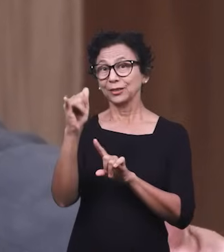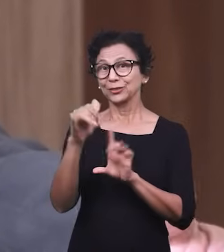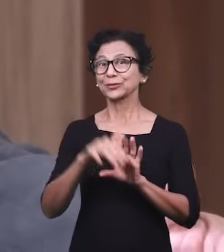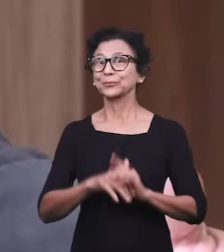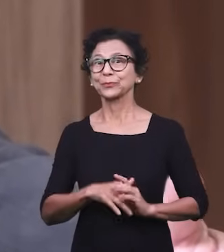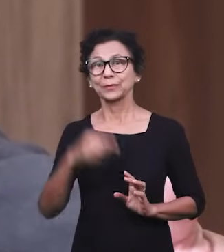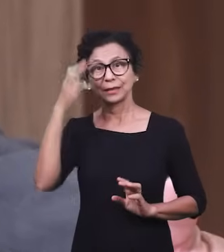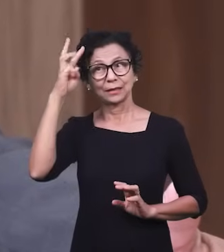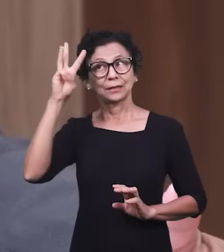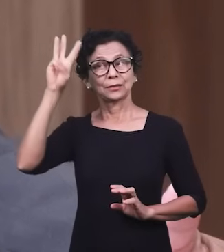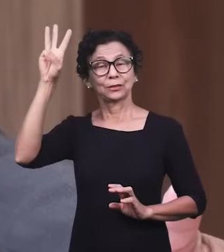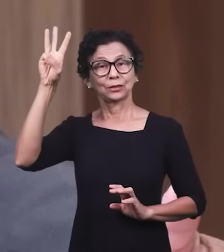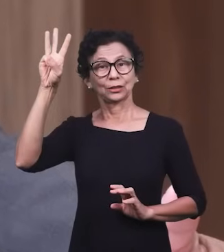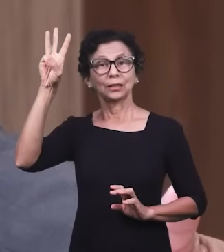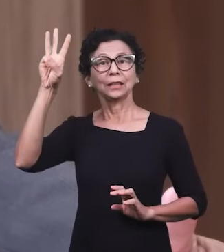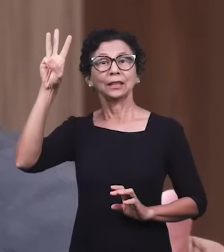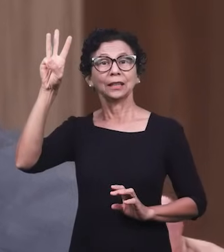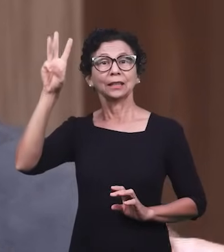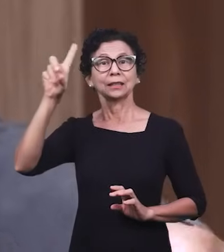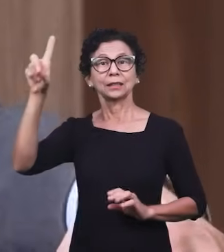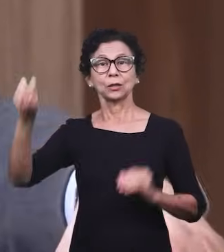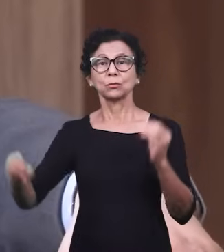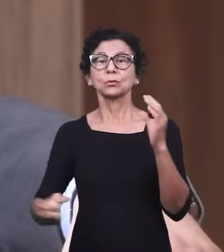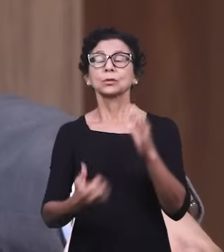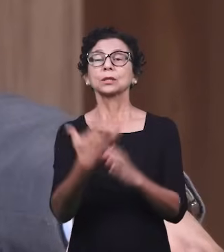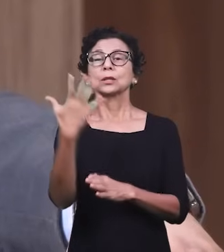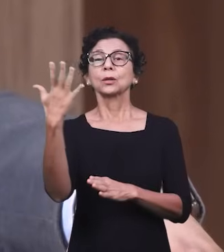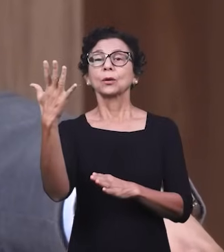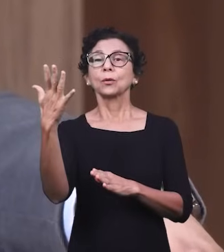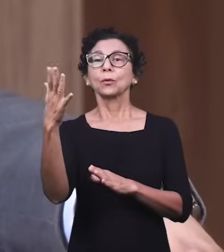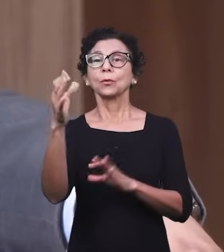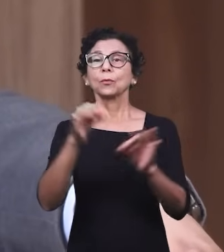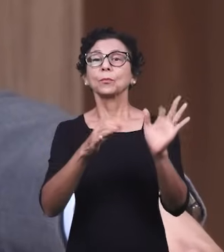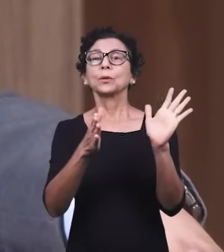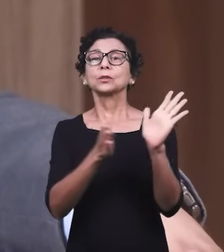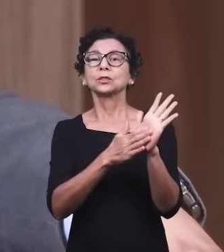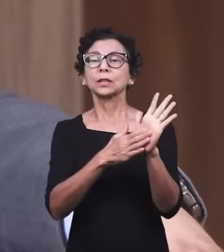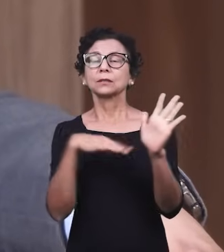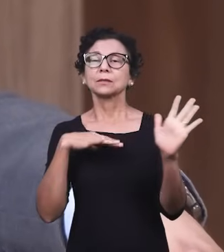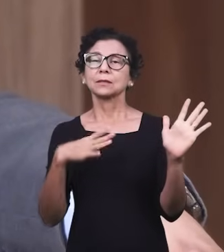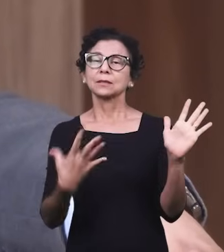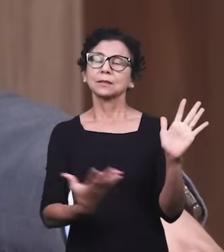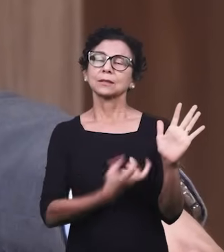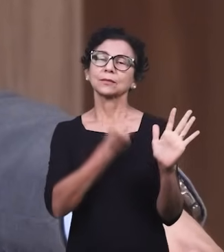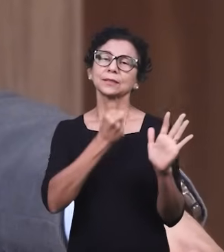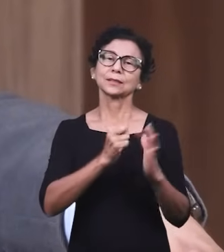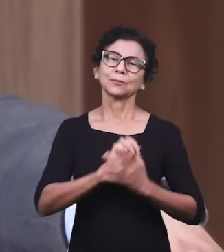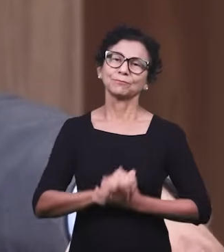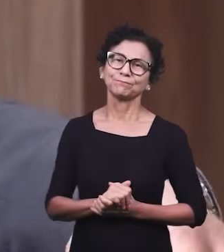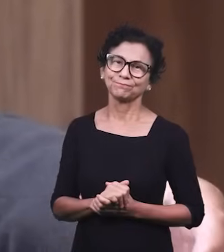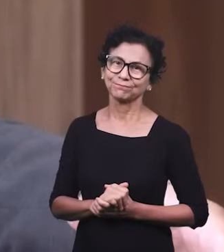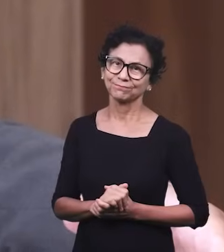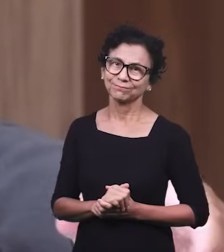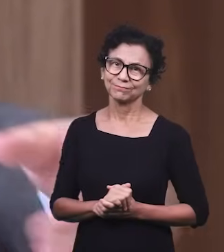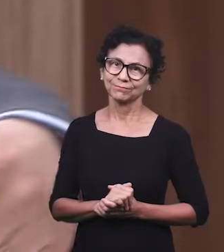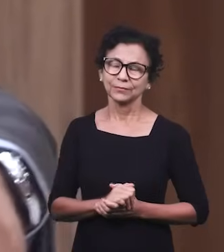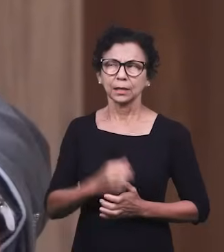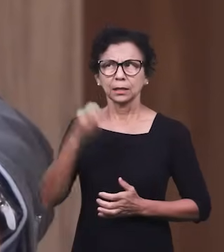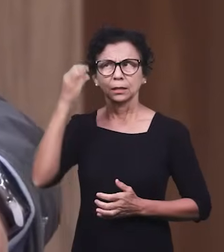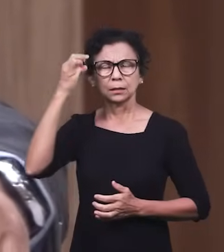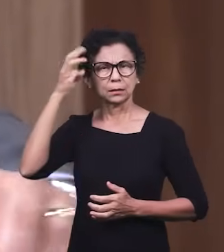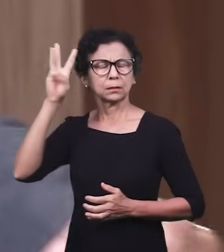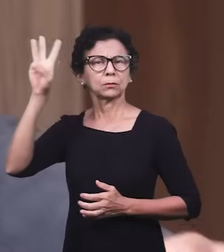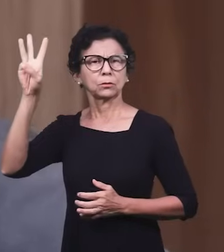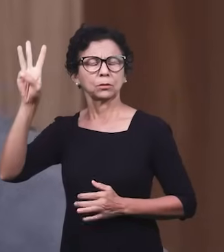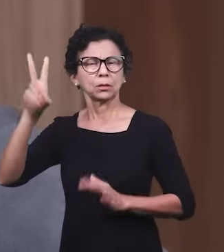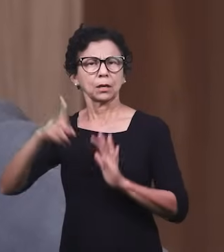senhor também criou uma infraestrutura para nós sairmos desse universo criador e irmos para o universo Redentor mas esse terceiro dia não é